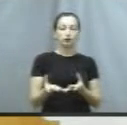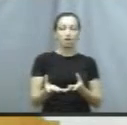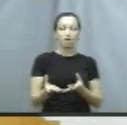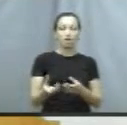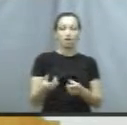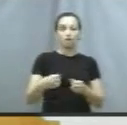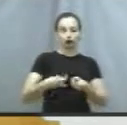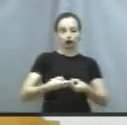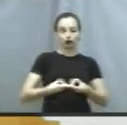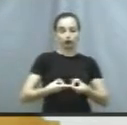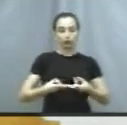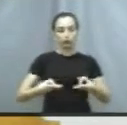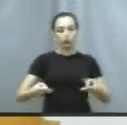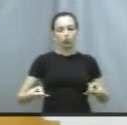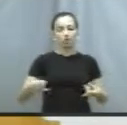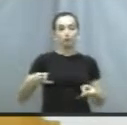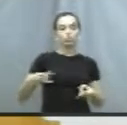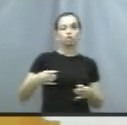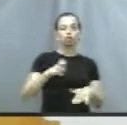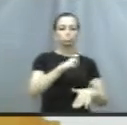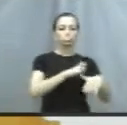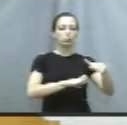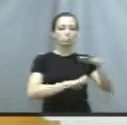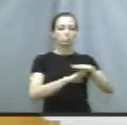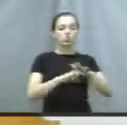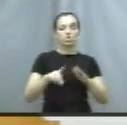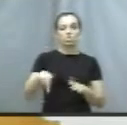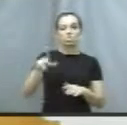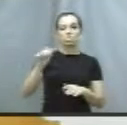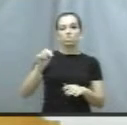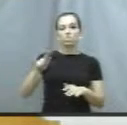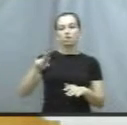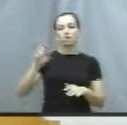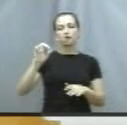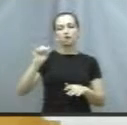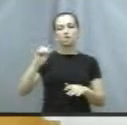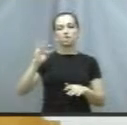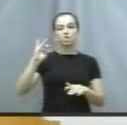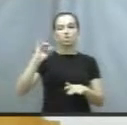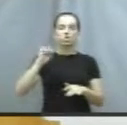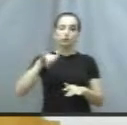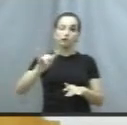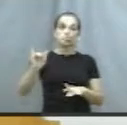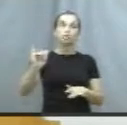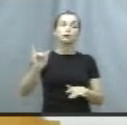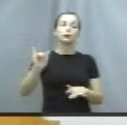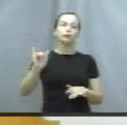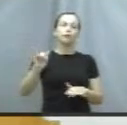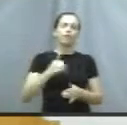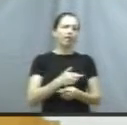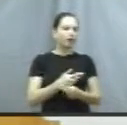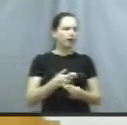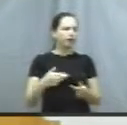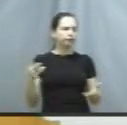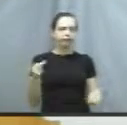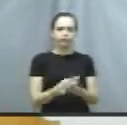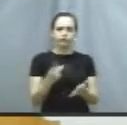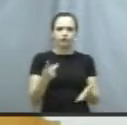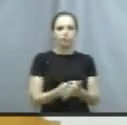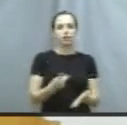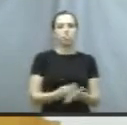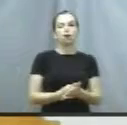Paraty. Diante da resposta que nos chegou, nosso entendimento é que há uma série de ilegalidades que está sendo